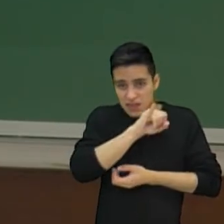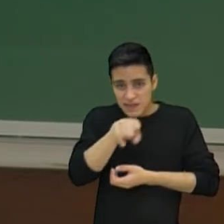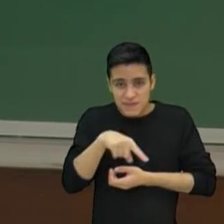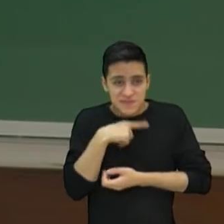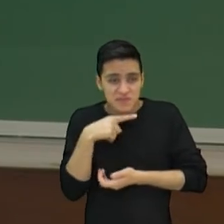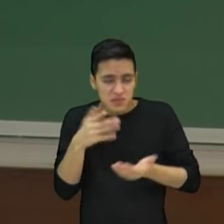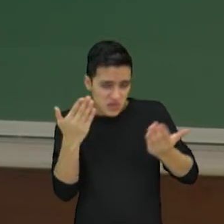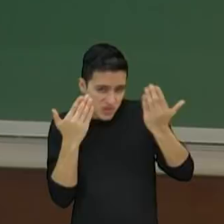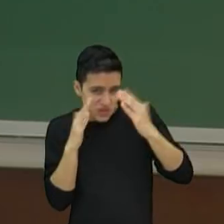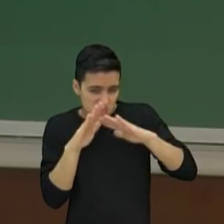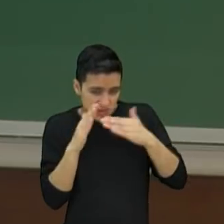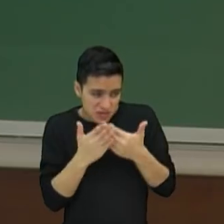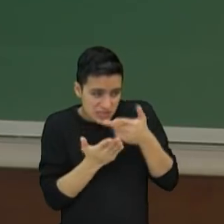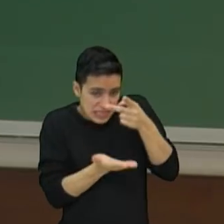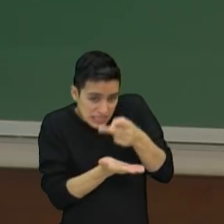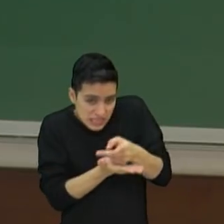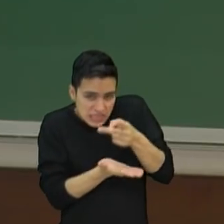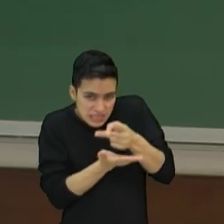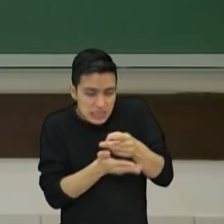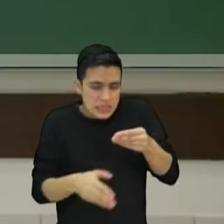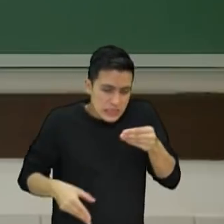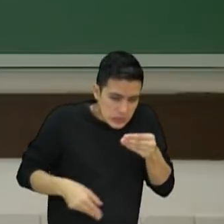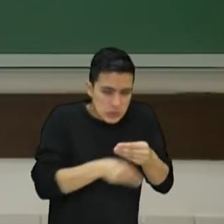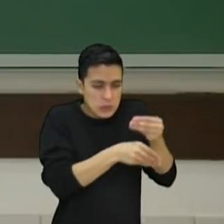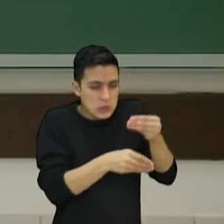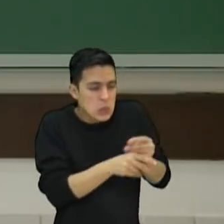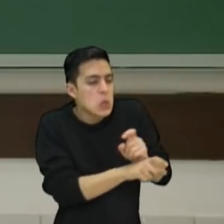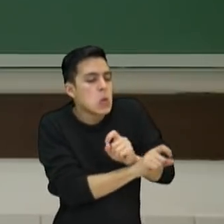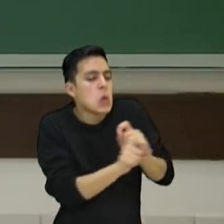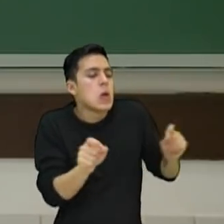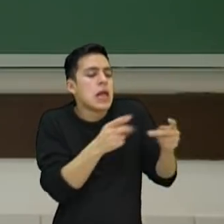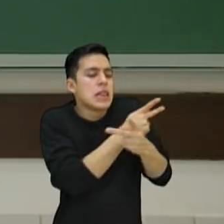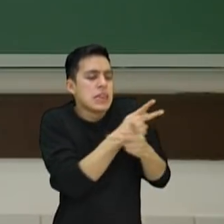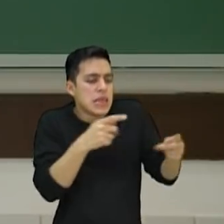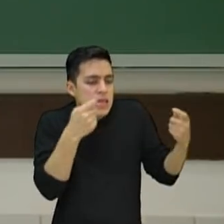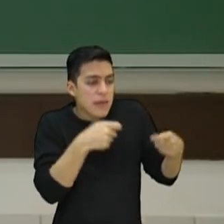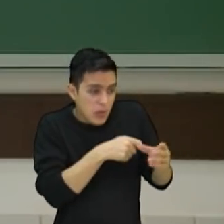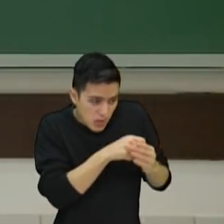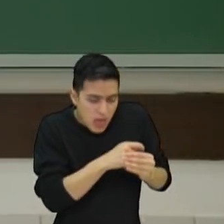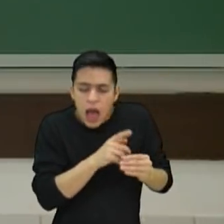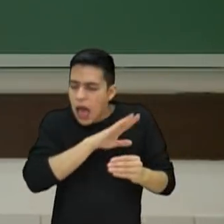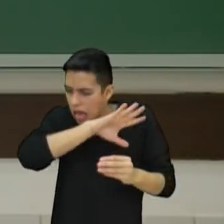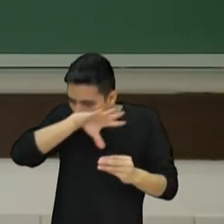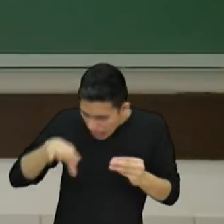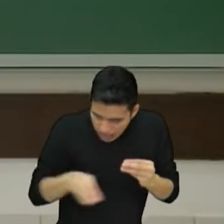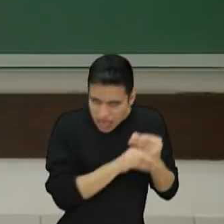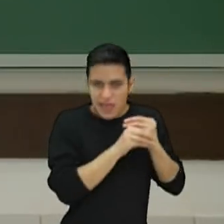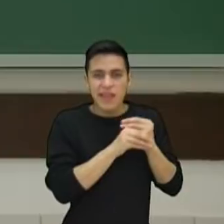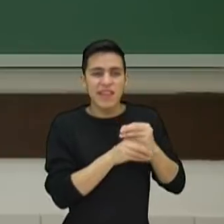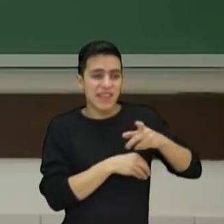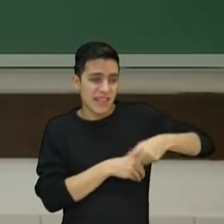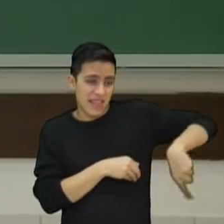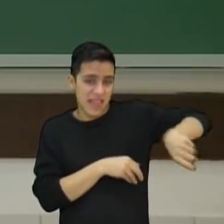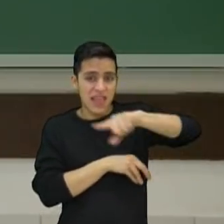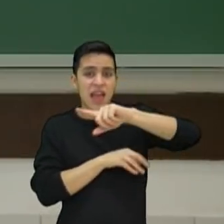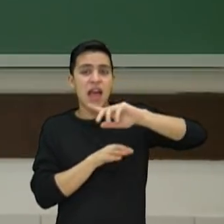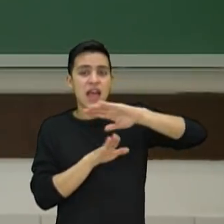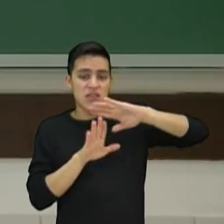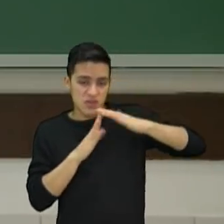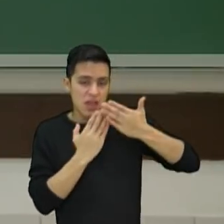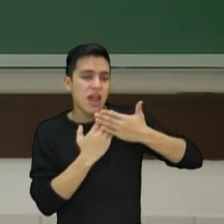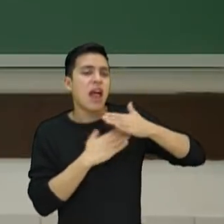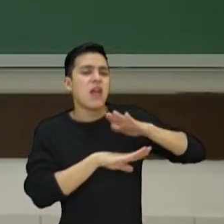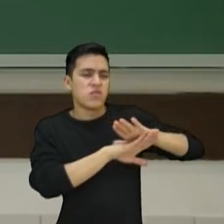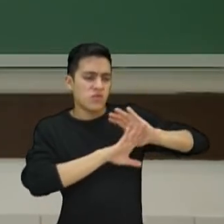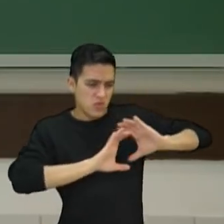a escola sempre supre as necessidades, por exemplo, de conhecimento, enfim, a comunidade em si, a escola ajuda em